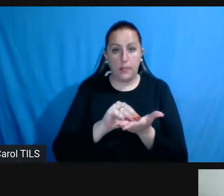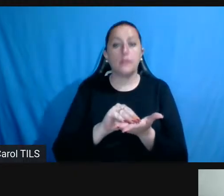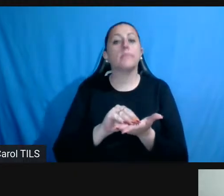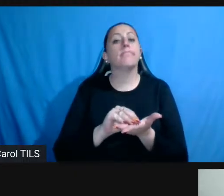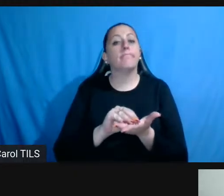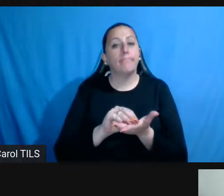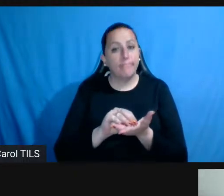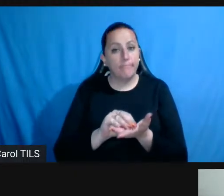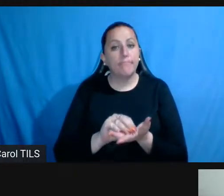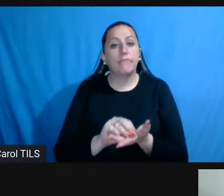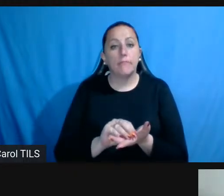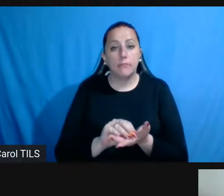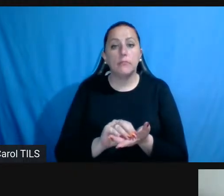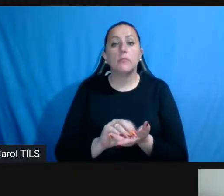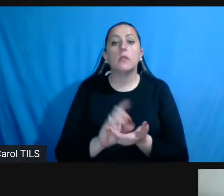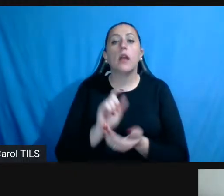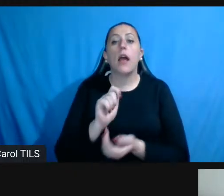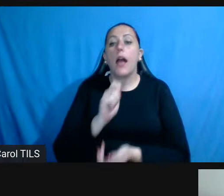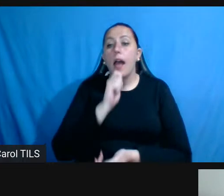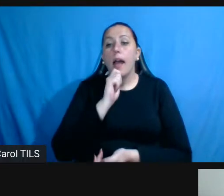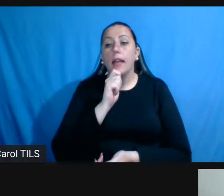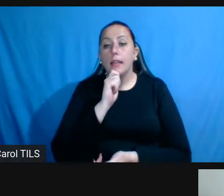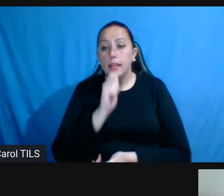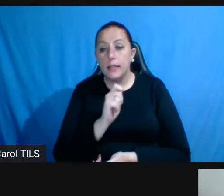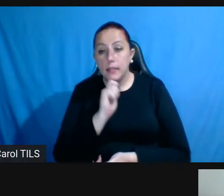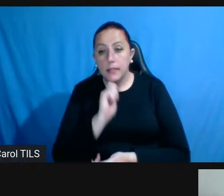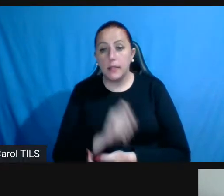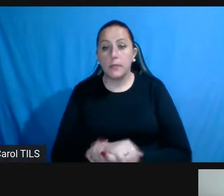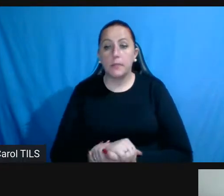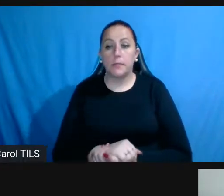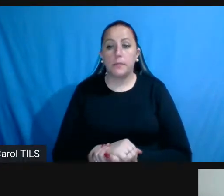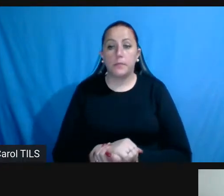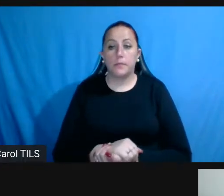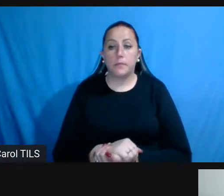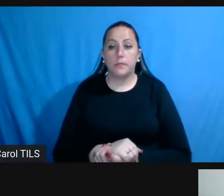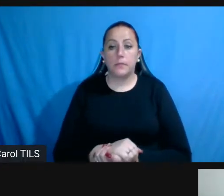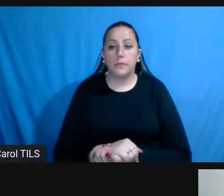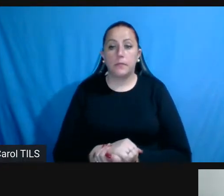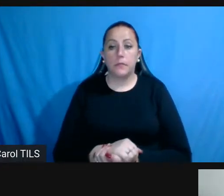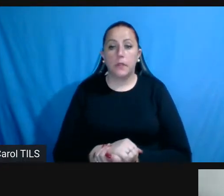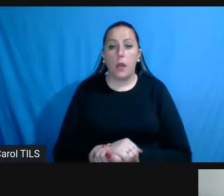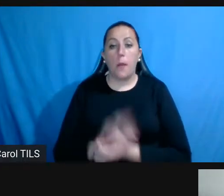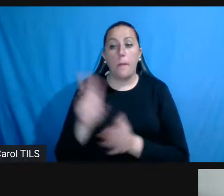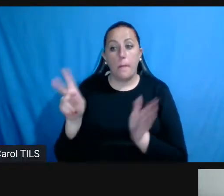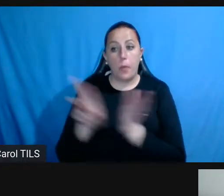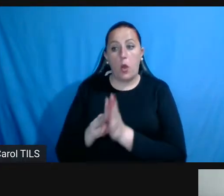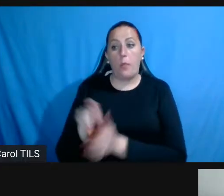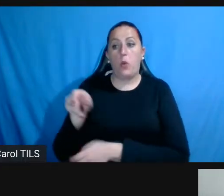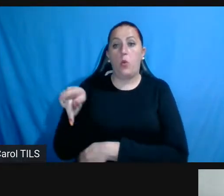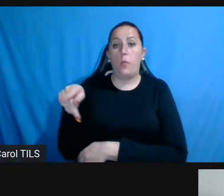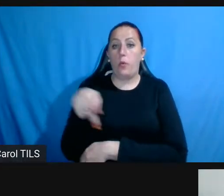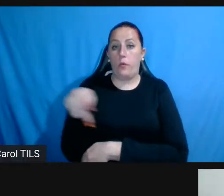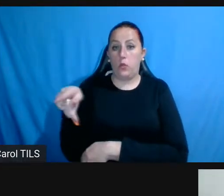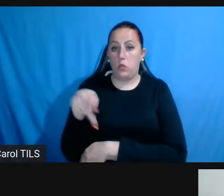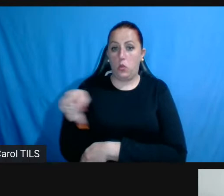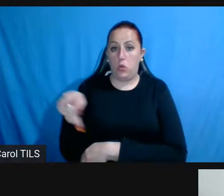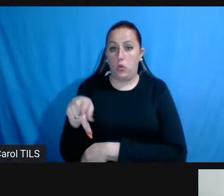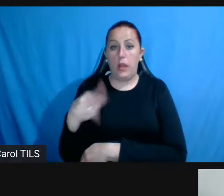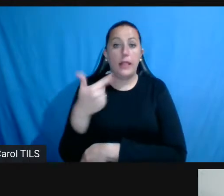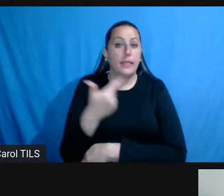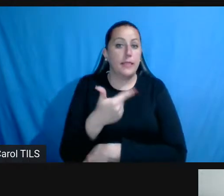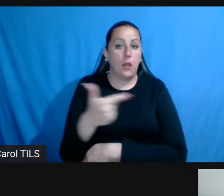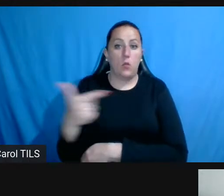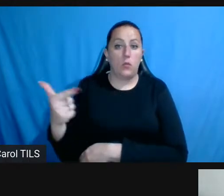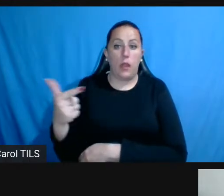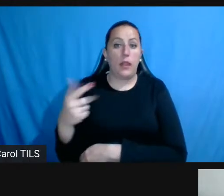questões, elas estão muito, por exemplo, assim, com o docente, tá? Não existe uma... Não